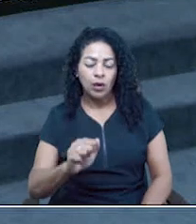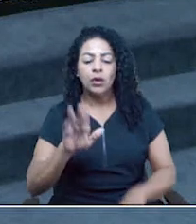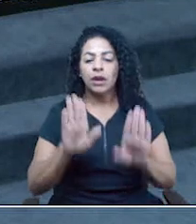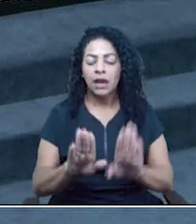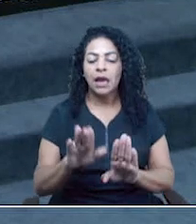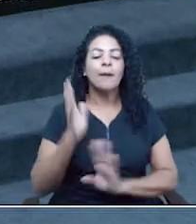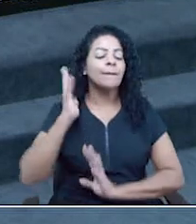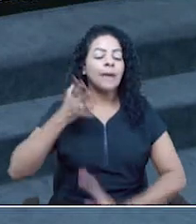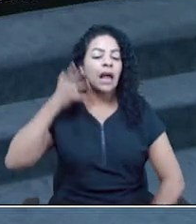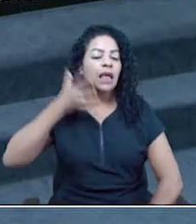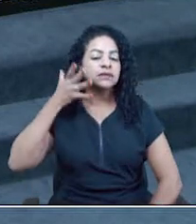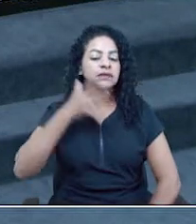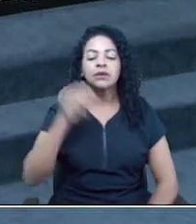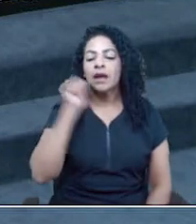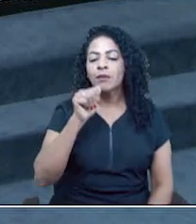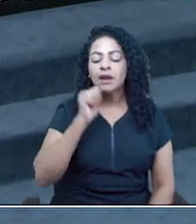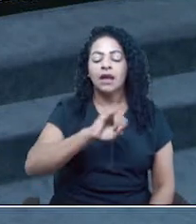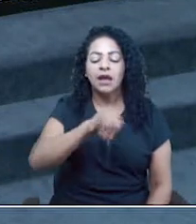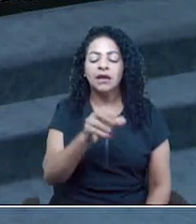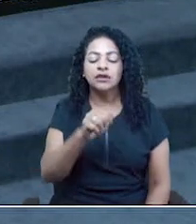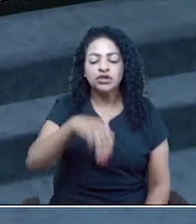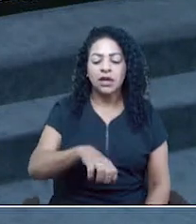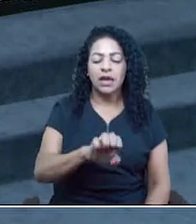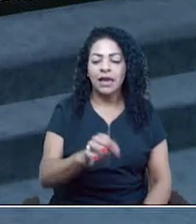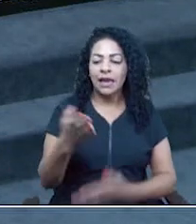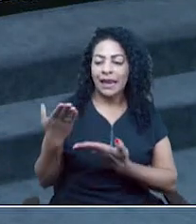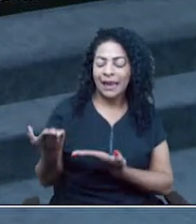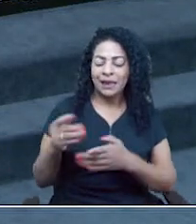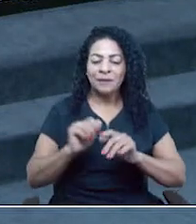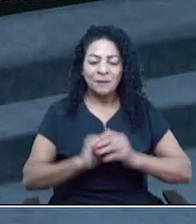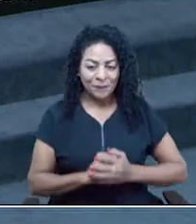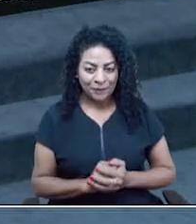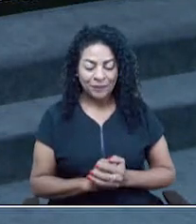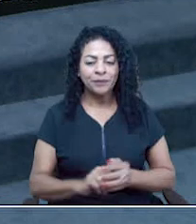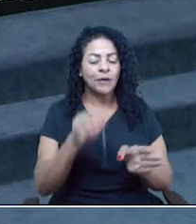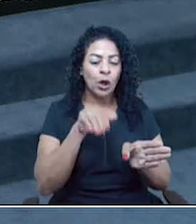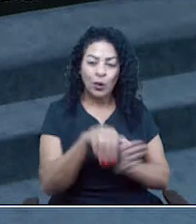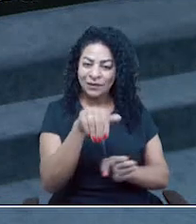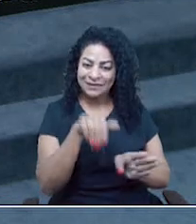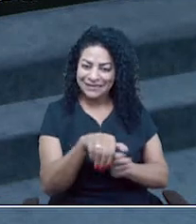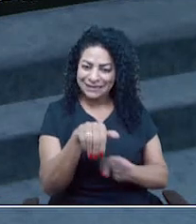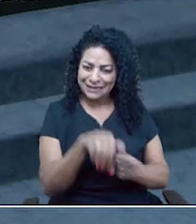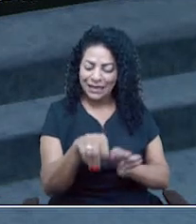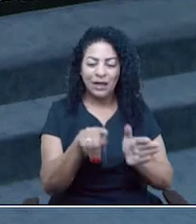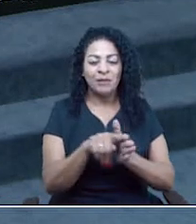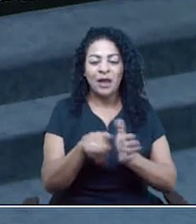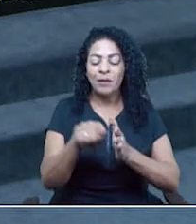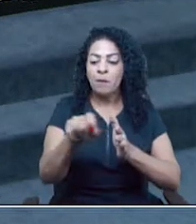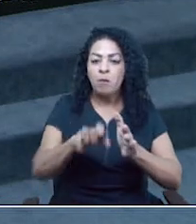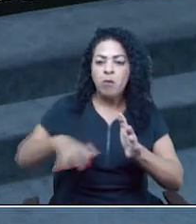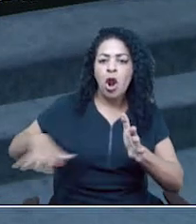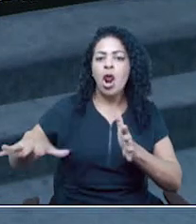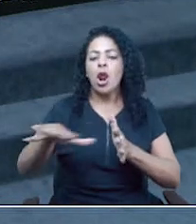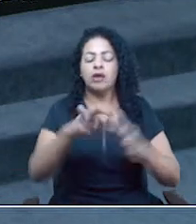a doutora Jane Granzotto Torres da Silva, conselheira do Conselho Nacional de Justiça e